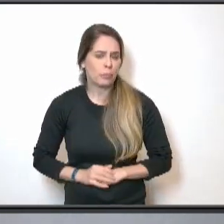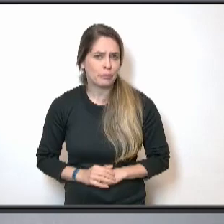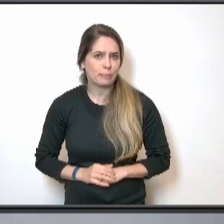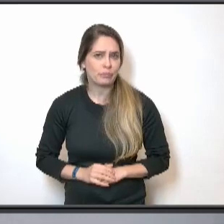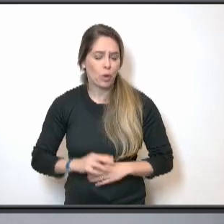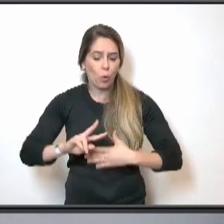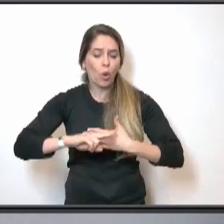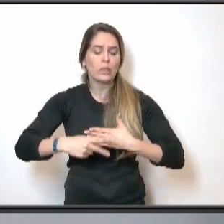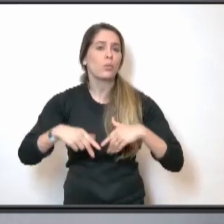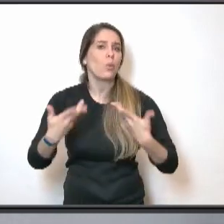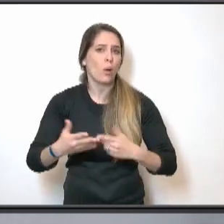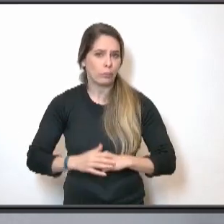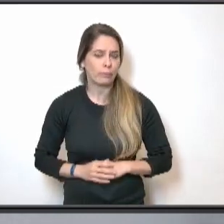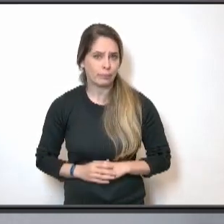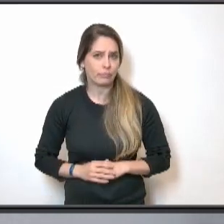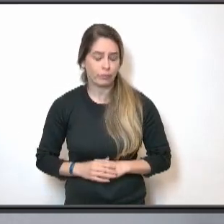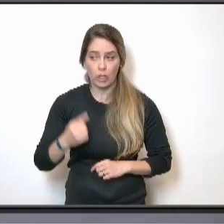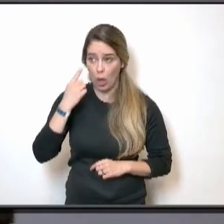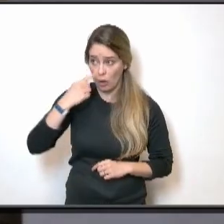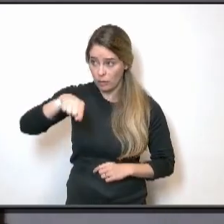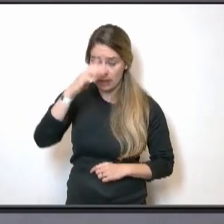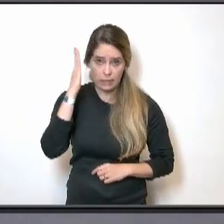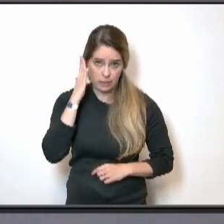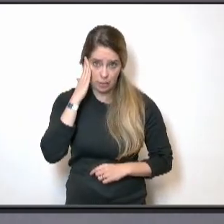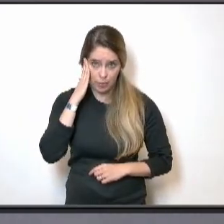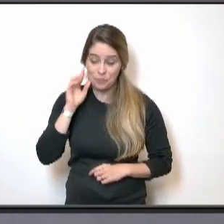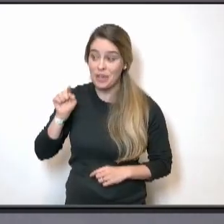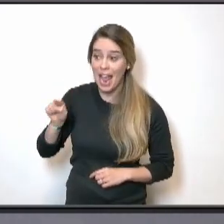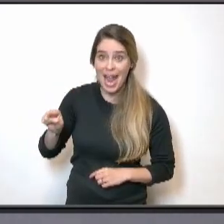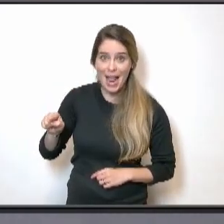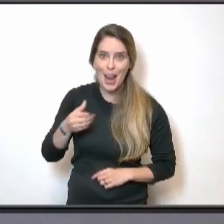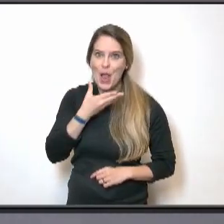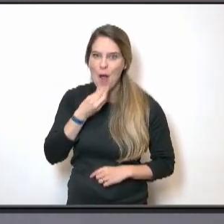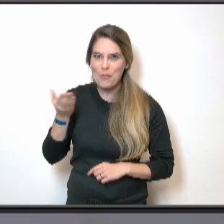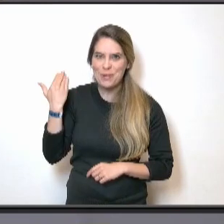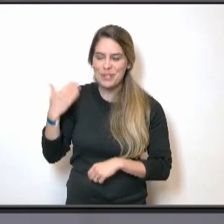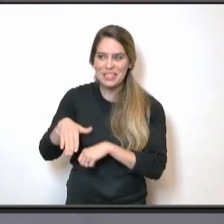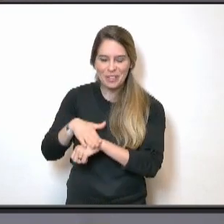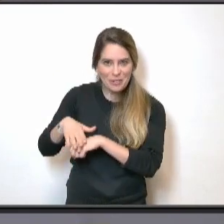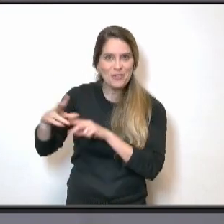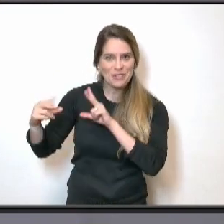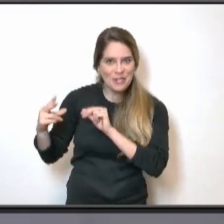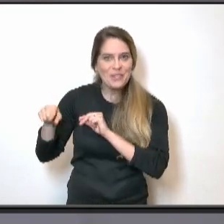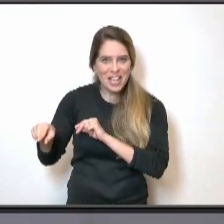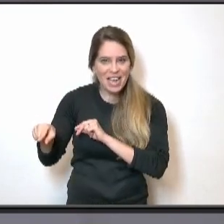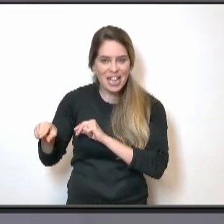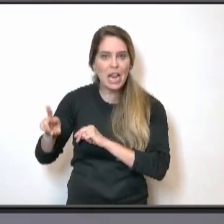os irmãos terem ideia, esse avivamento que o Dr. Shedd estava pessoalmente, jovem, ele nasceu